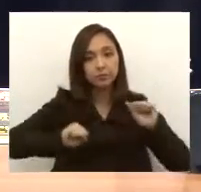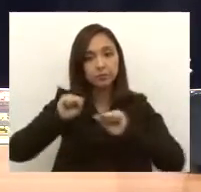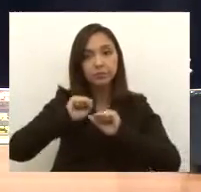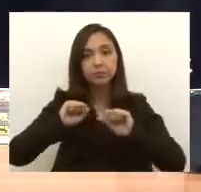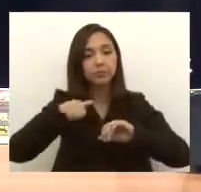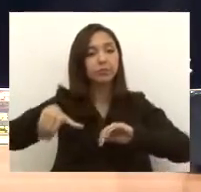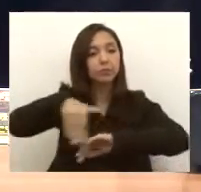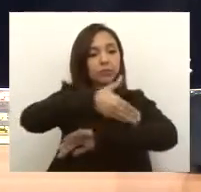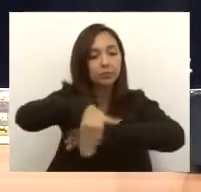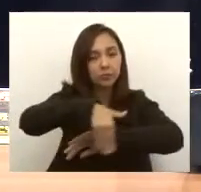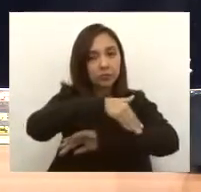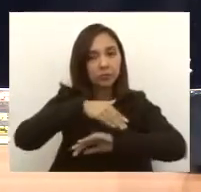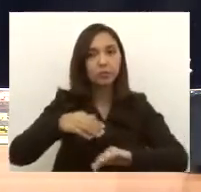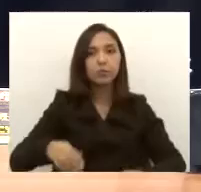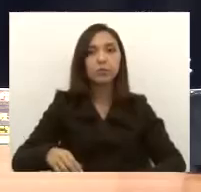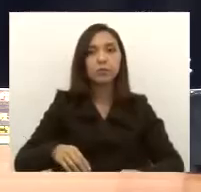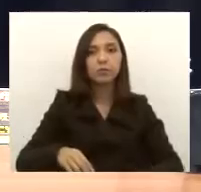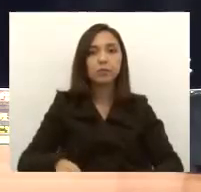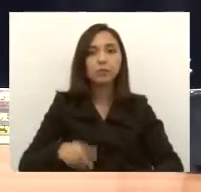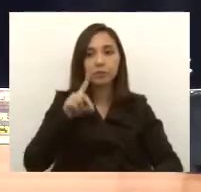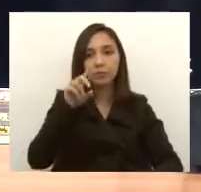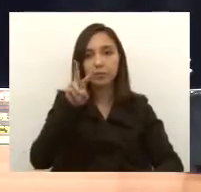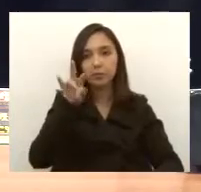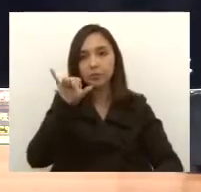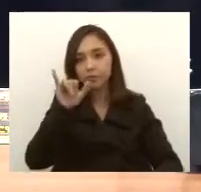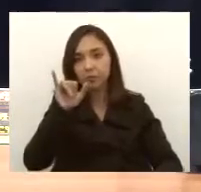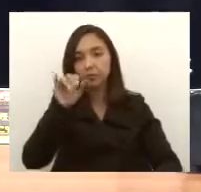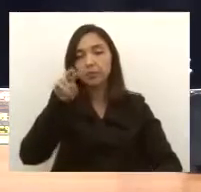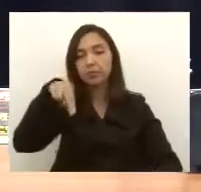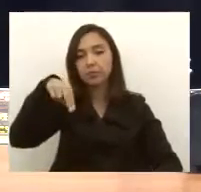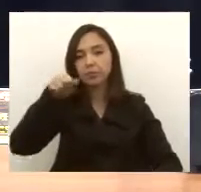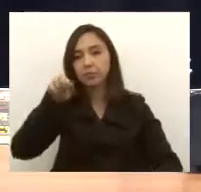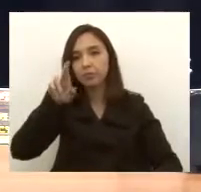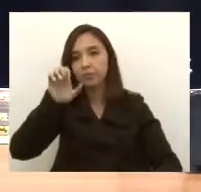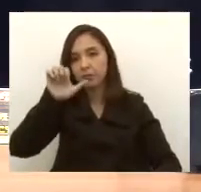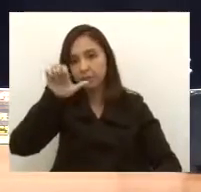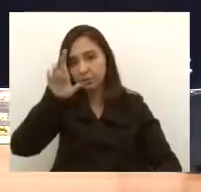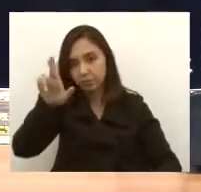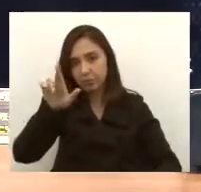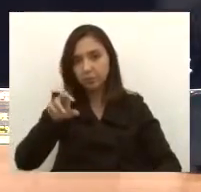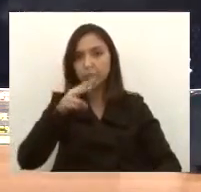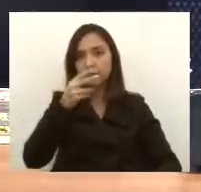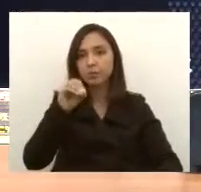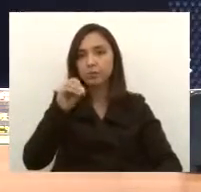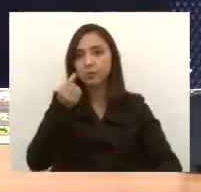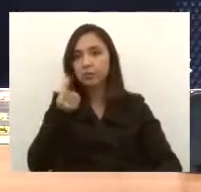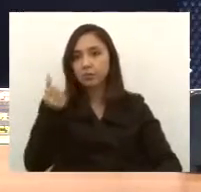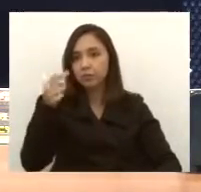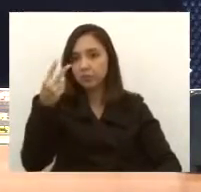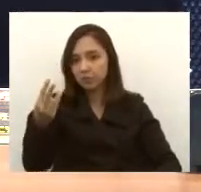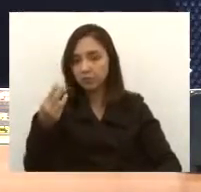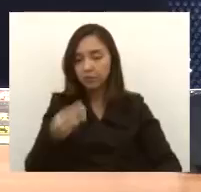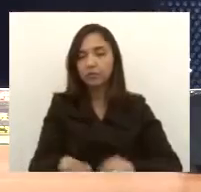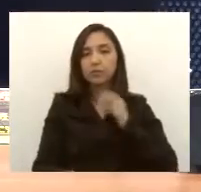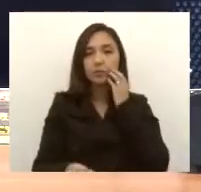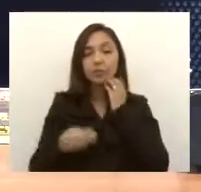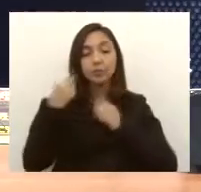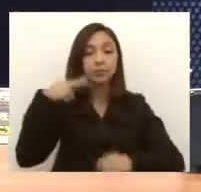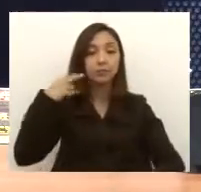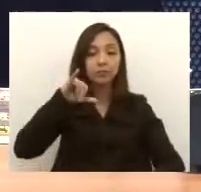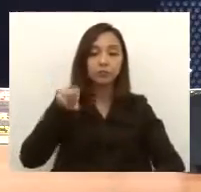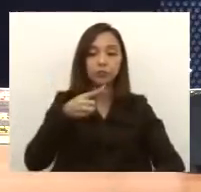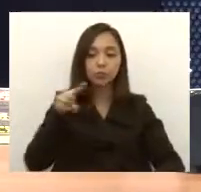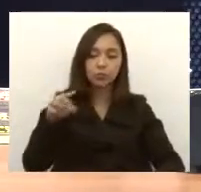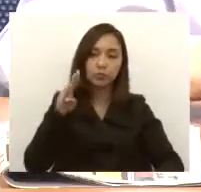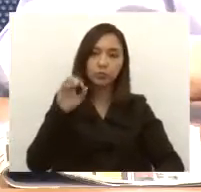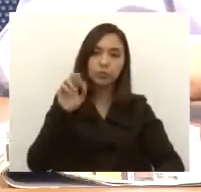da calçada na rua Davi Nasser, em frente ao número 163, no residencial Parque Cumbica, autor João Barbosa.